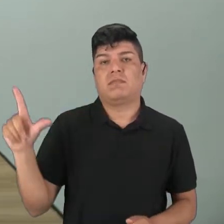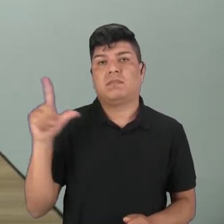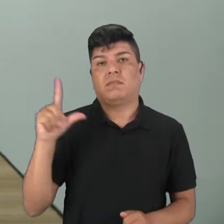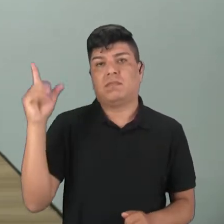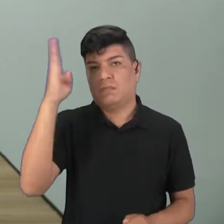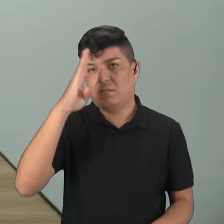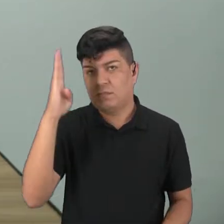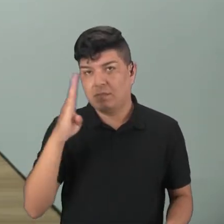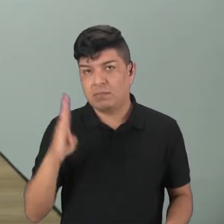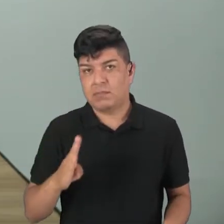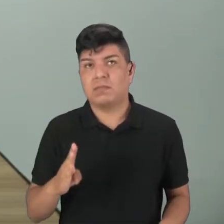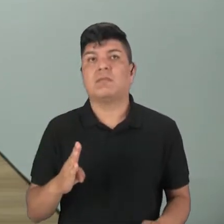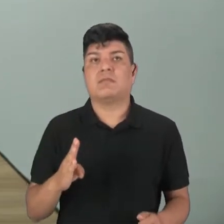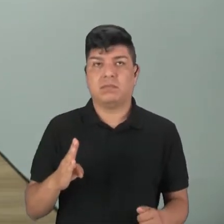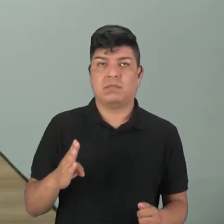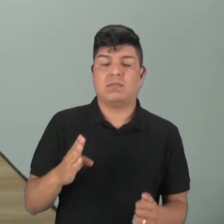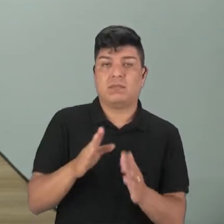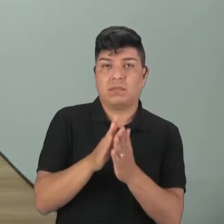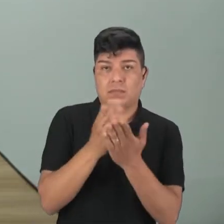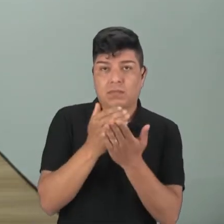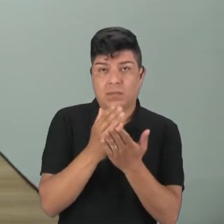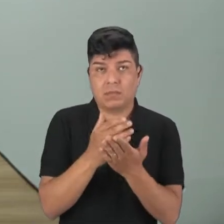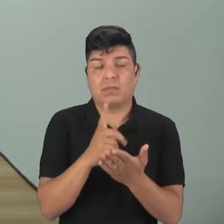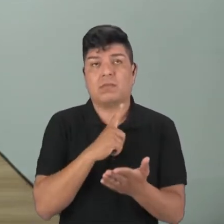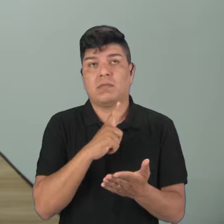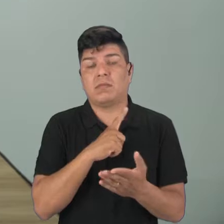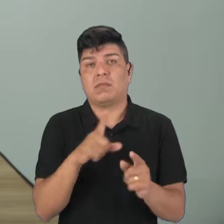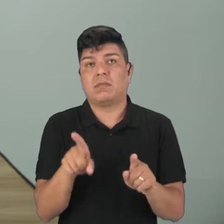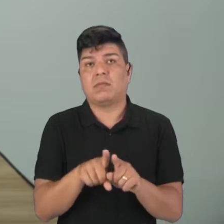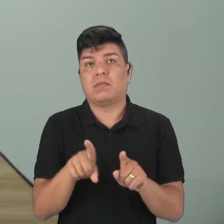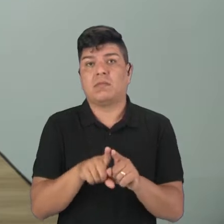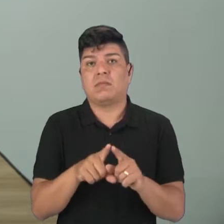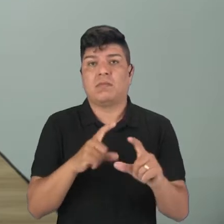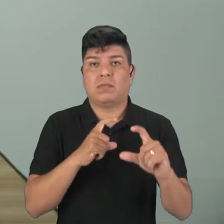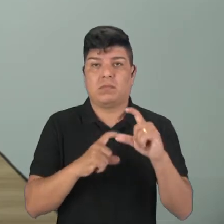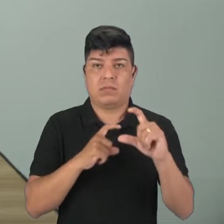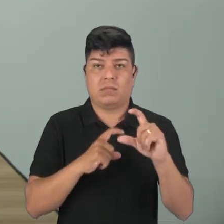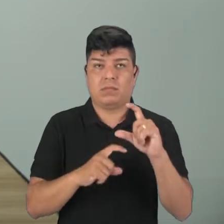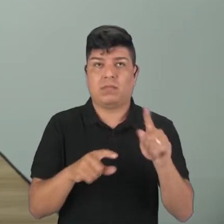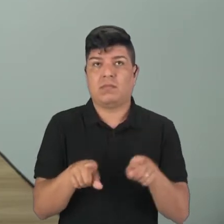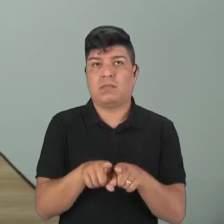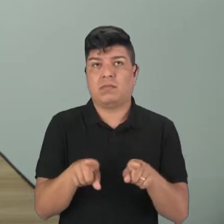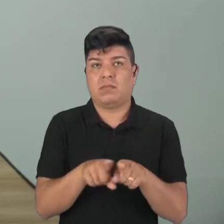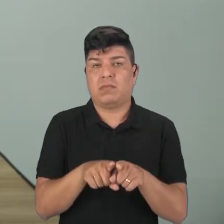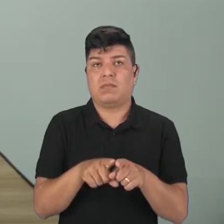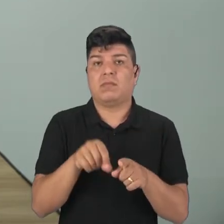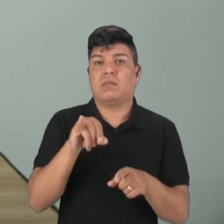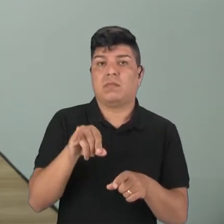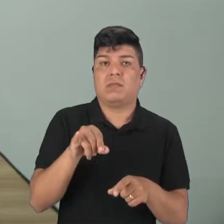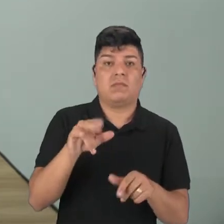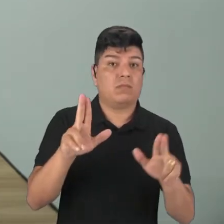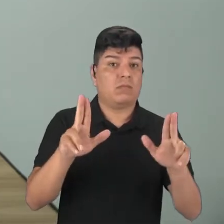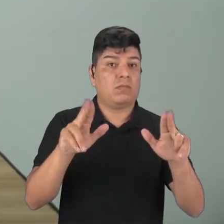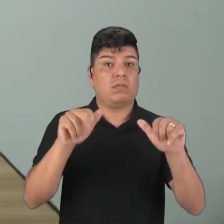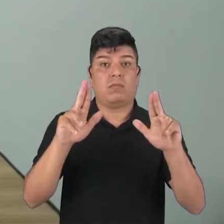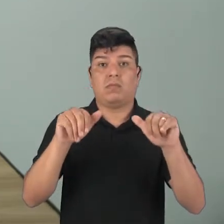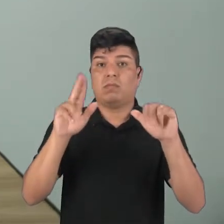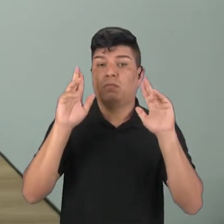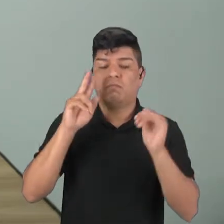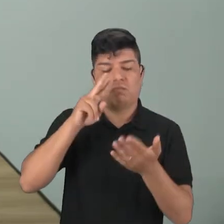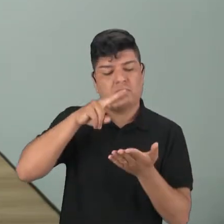literatura brasileira, certo? E essas revistinhas também são chamadas de gibis. Então, se vocês aí nunca